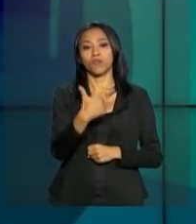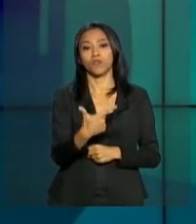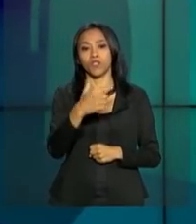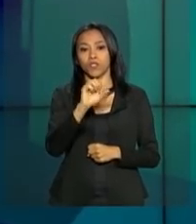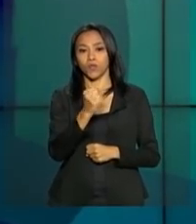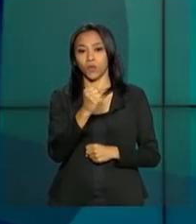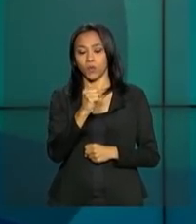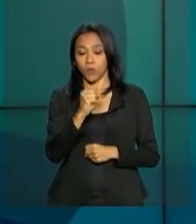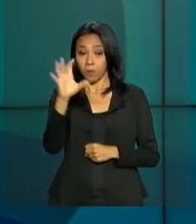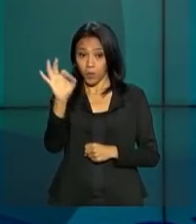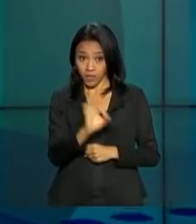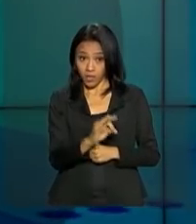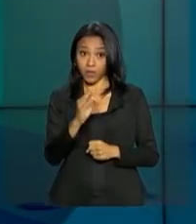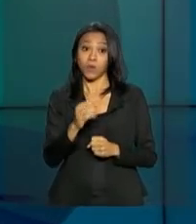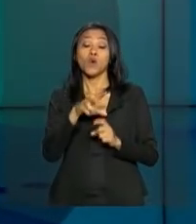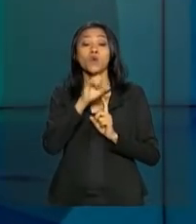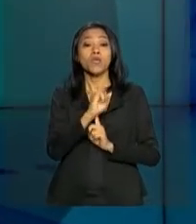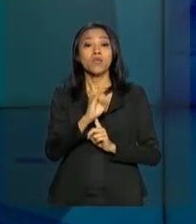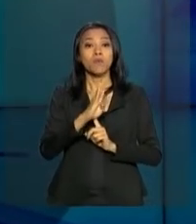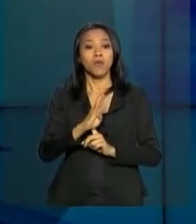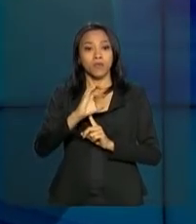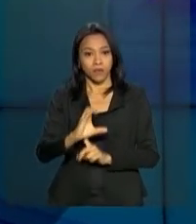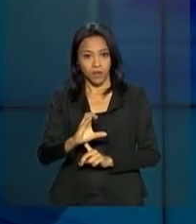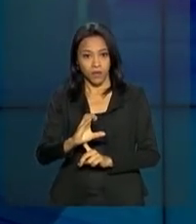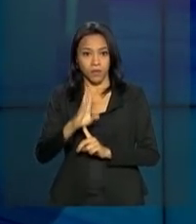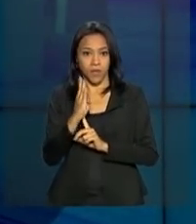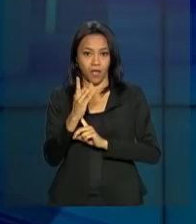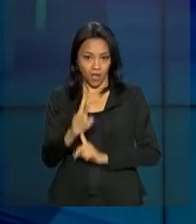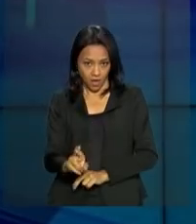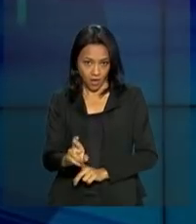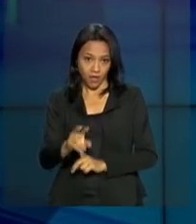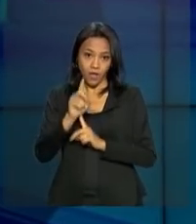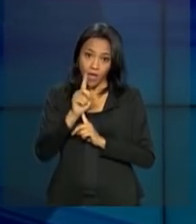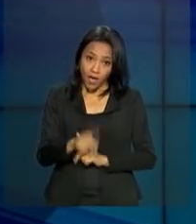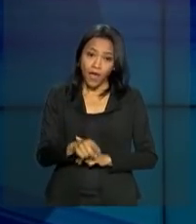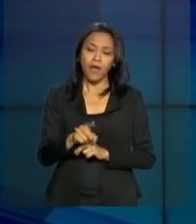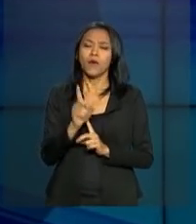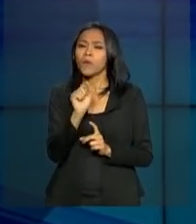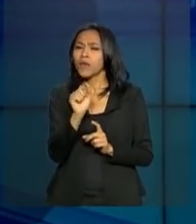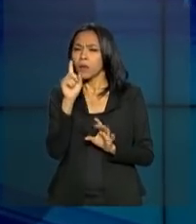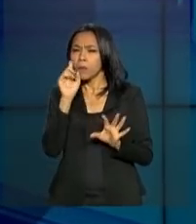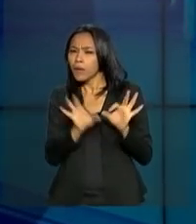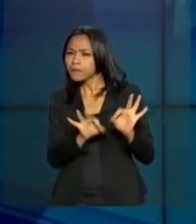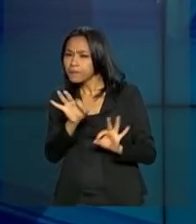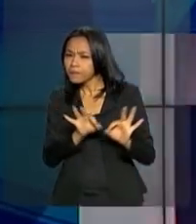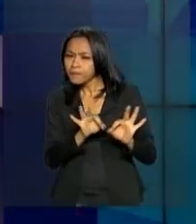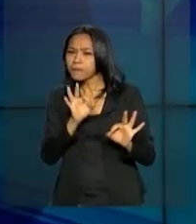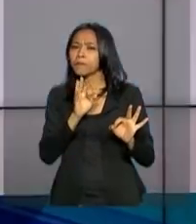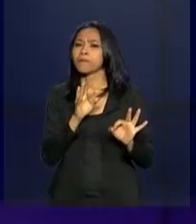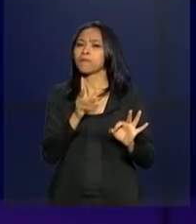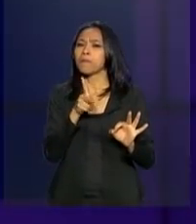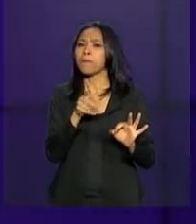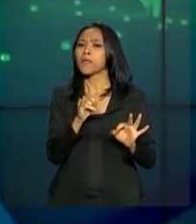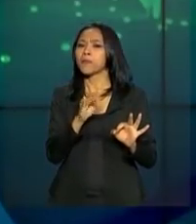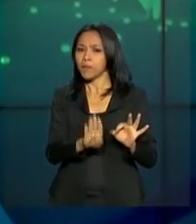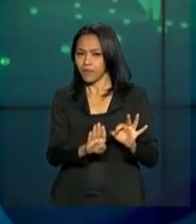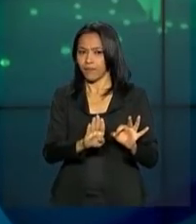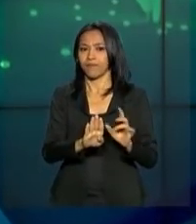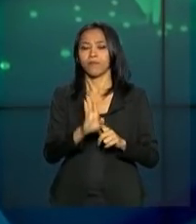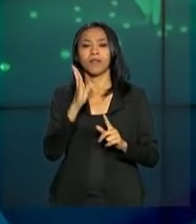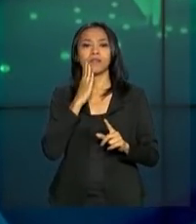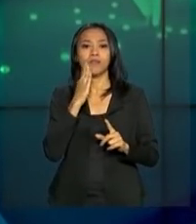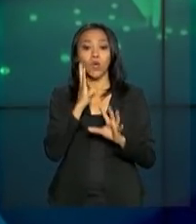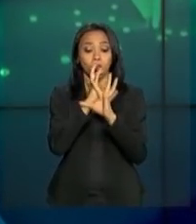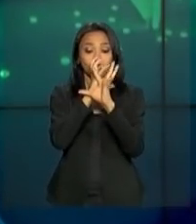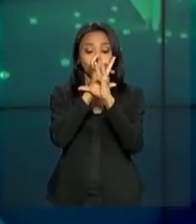índice de atividade econômica do banco central é considerado uma prévia do produto interno bruto pib indicador oficial que